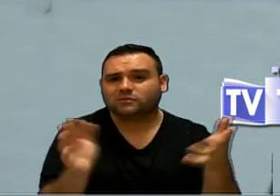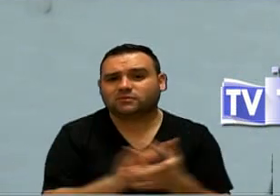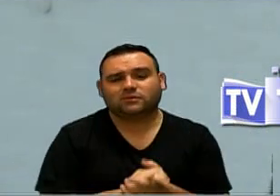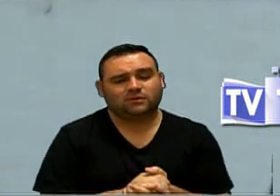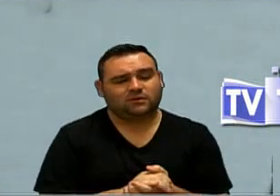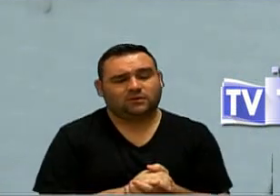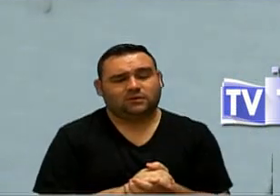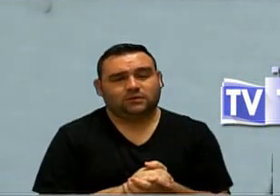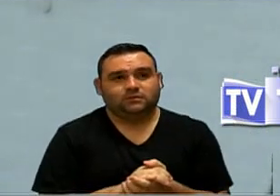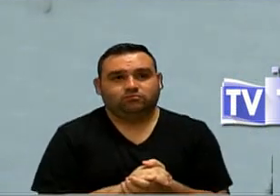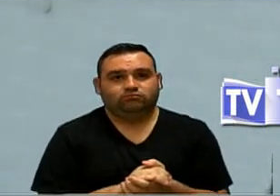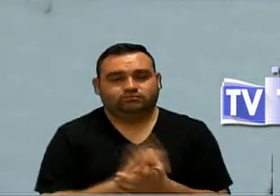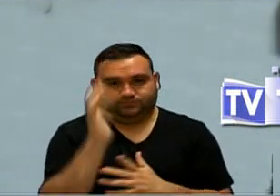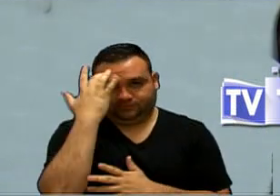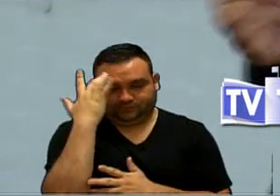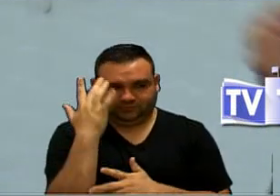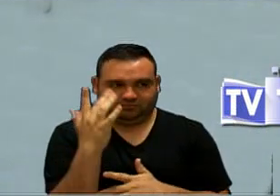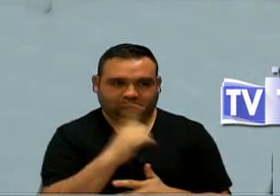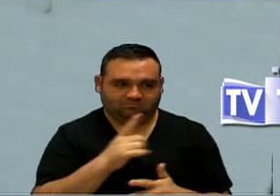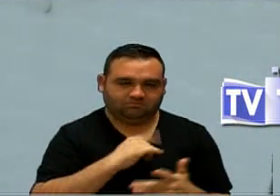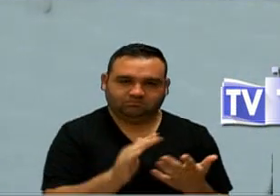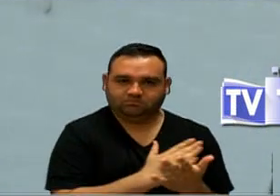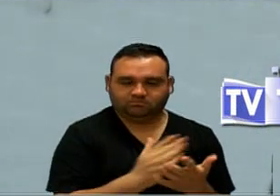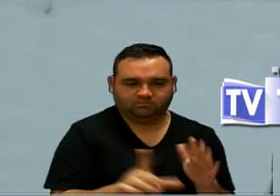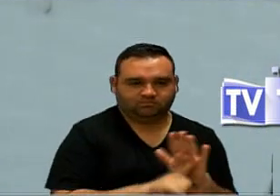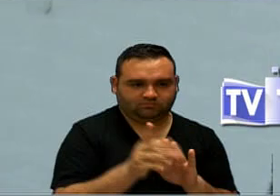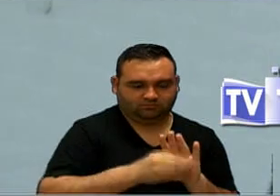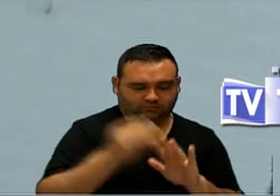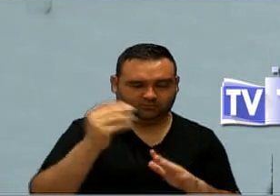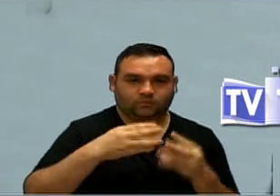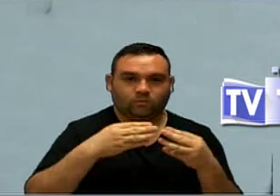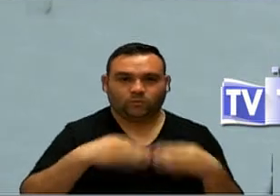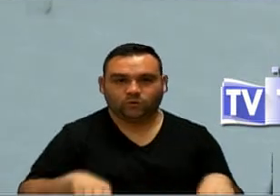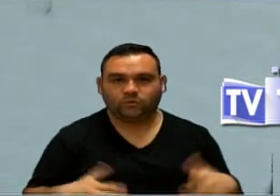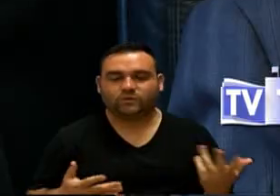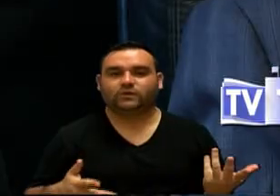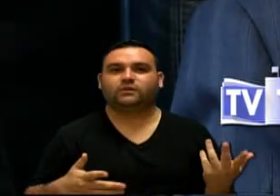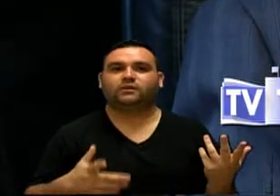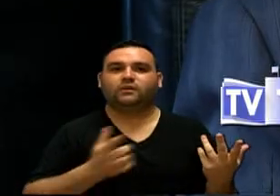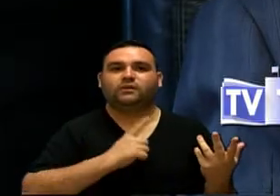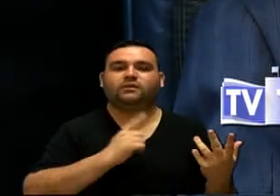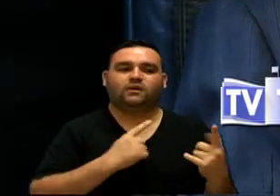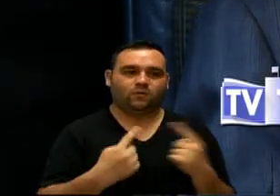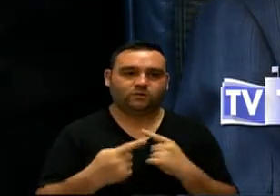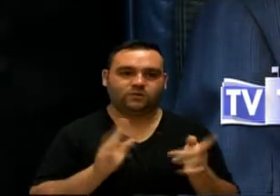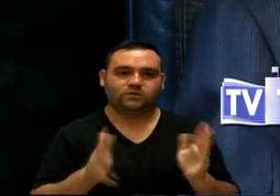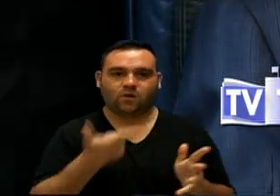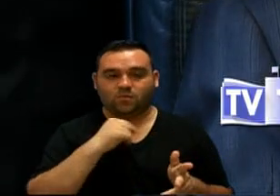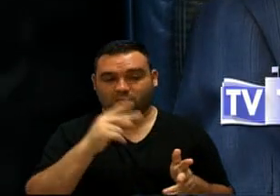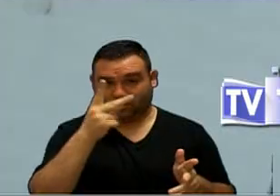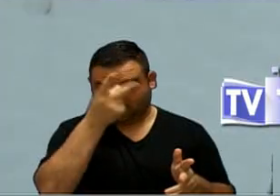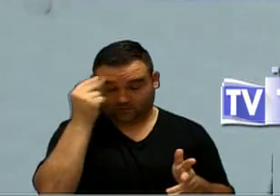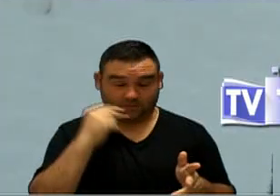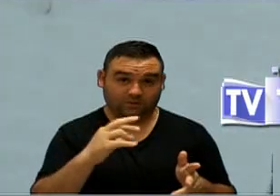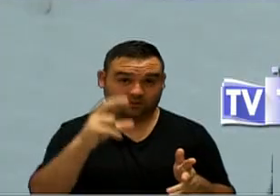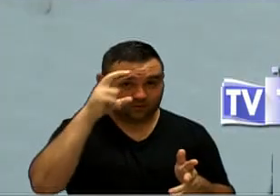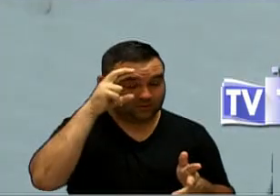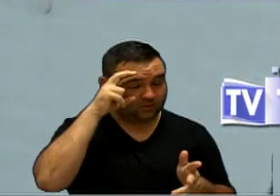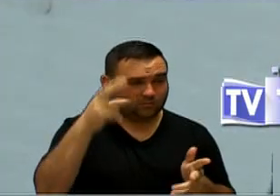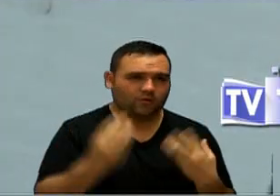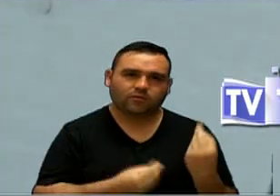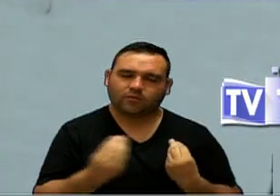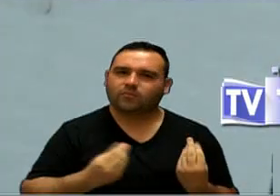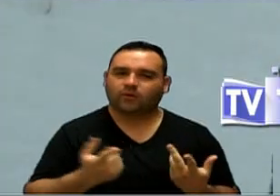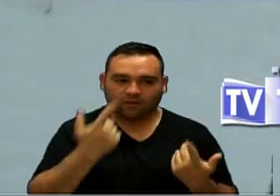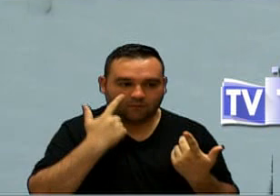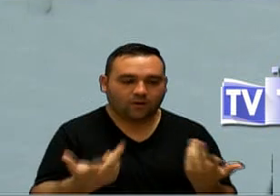que houveram algumas emendas que prejudicaram. Eu falei sobre isso com o prefeito Crespo, Irineu, ele falou